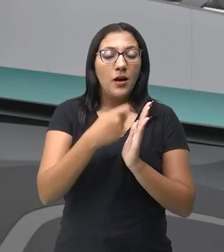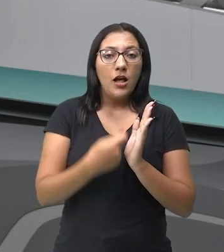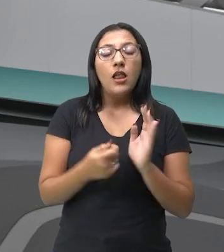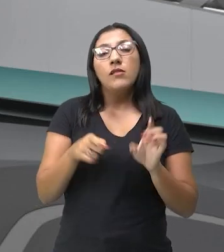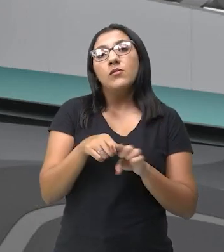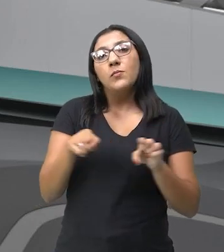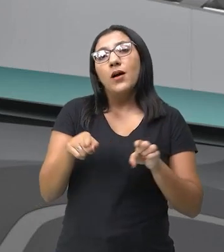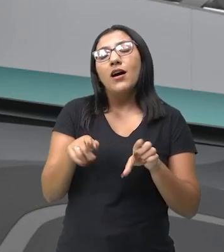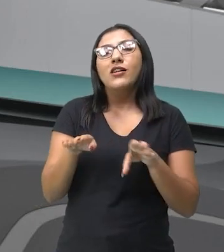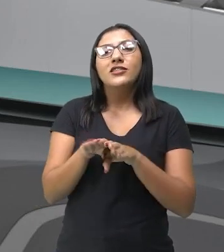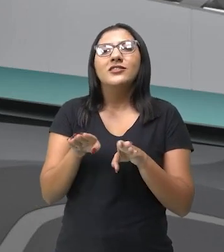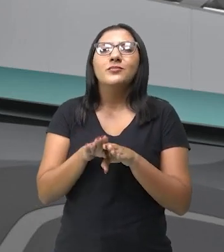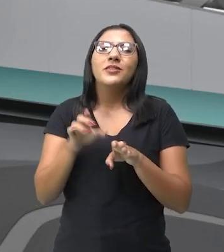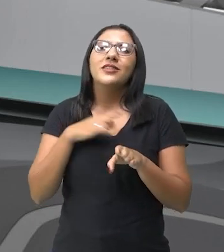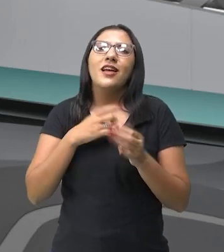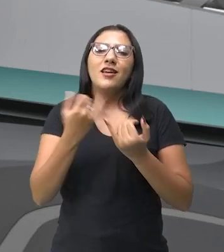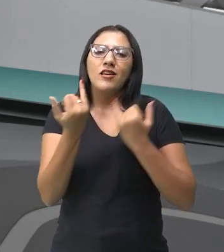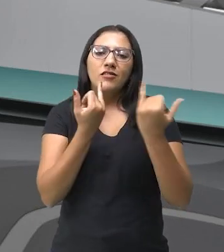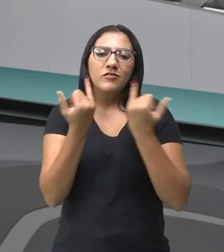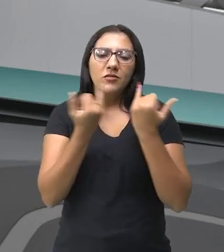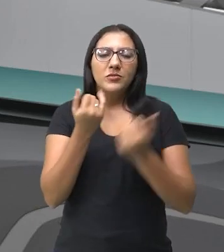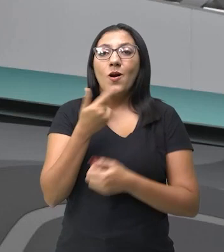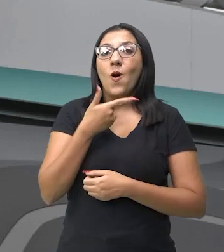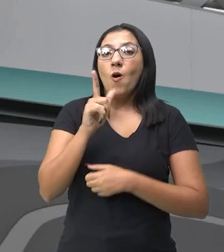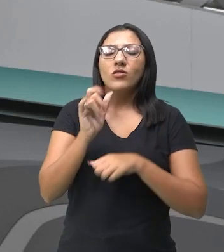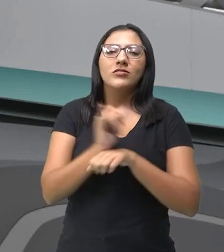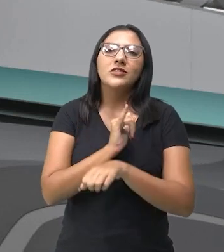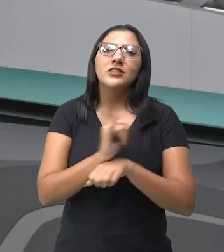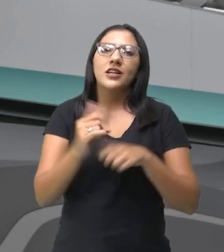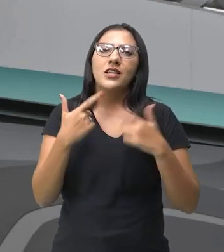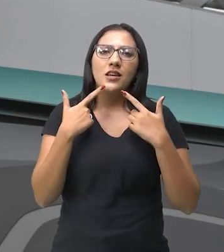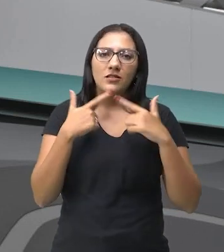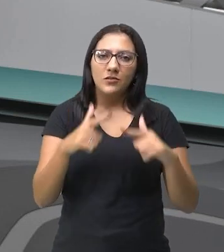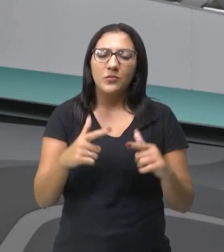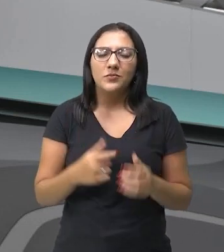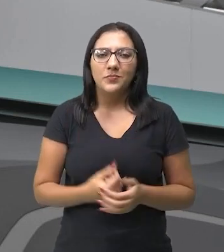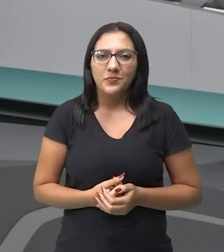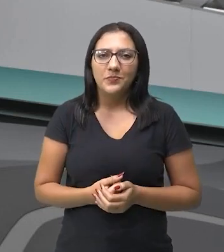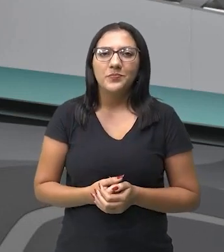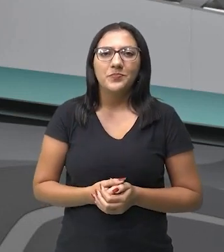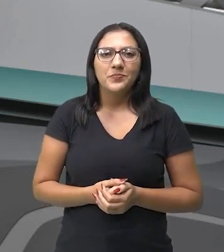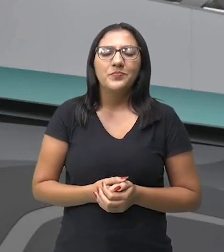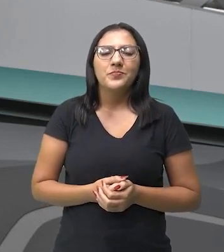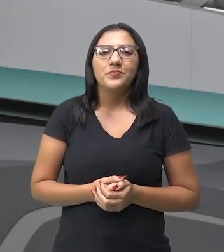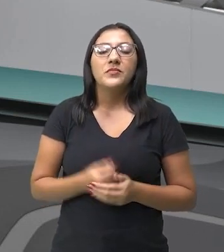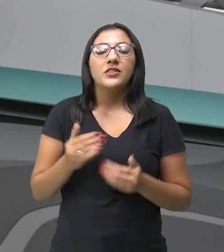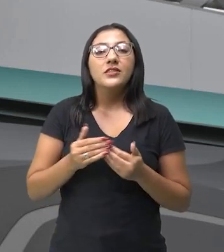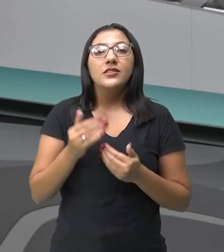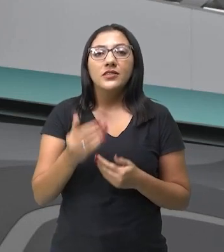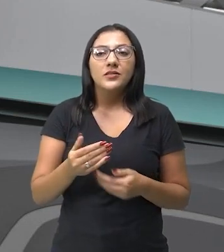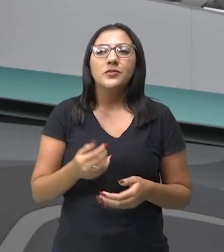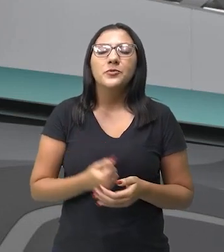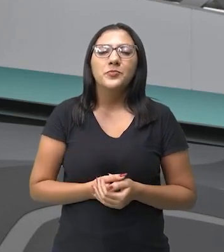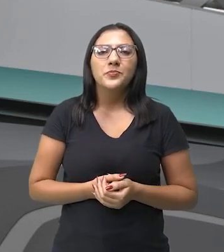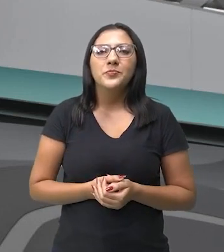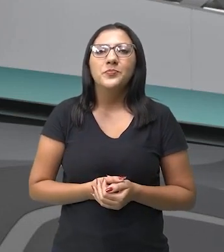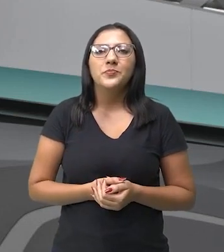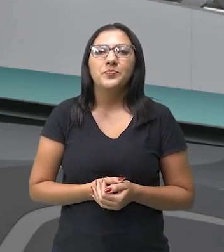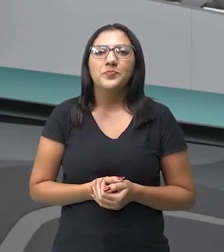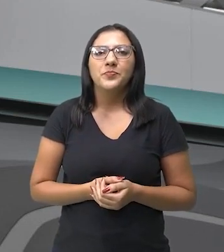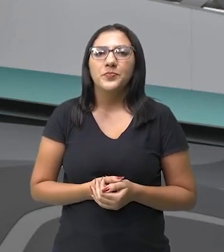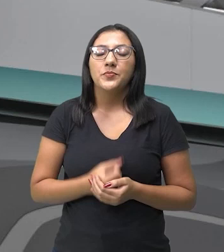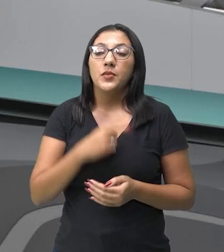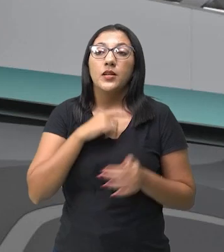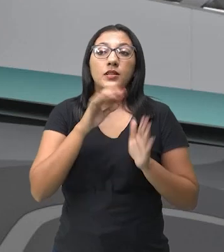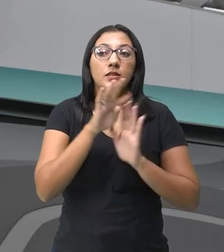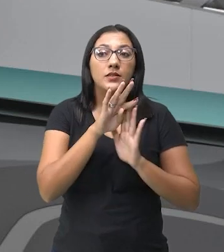trabalham as informações com outras formas de linguagem não verbal. Ok, pessoal? Seguindo adiante, são